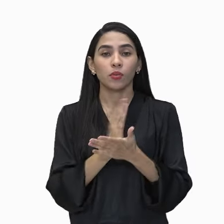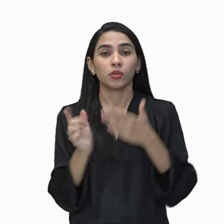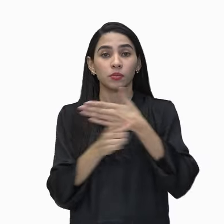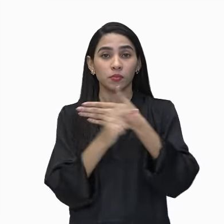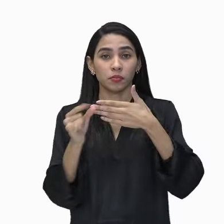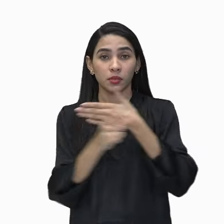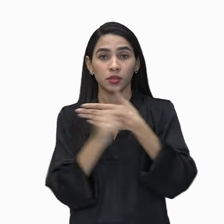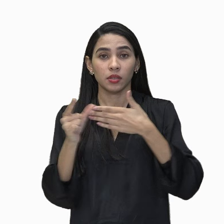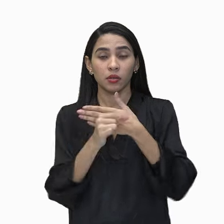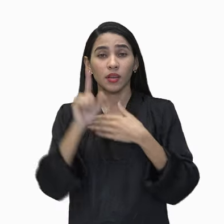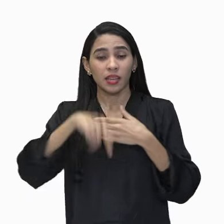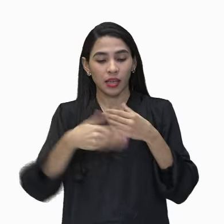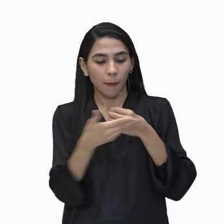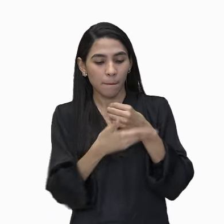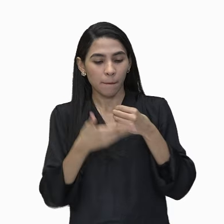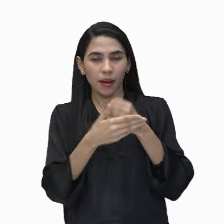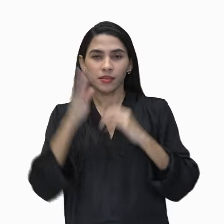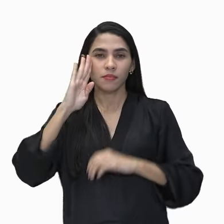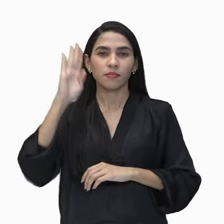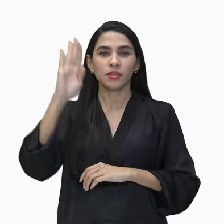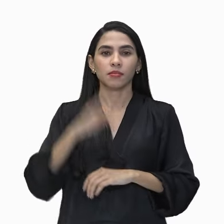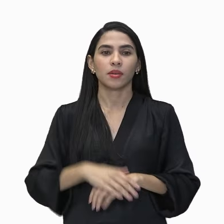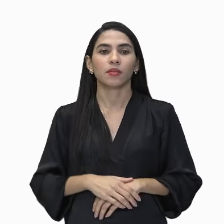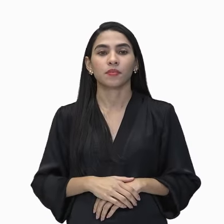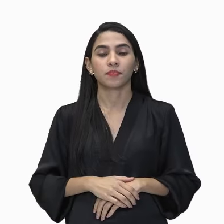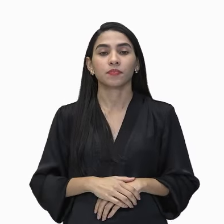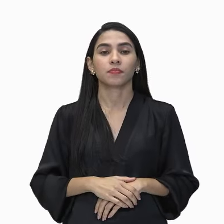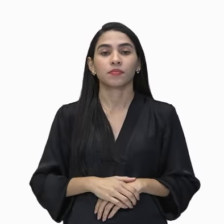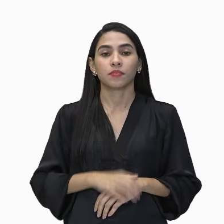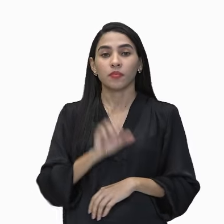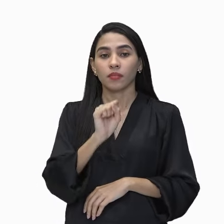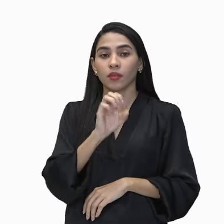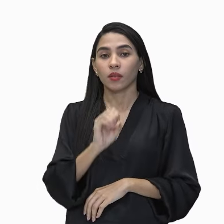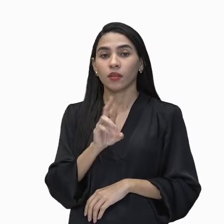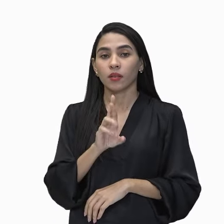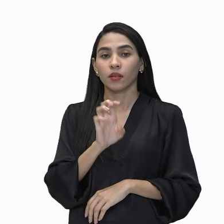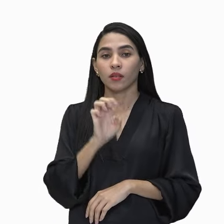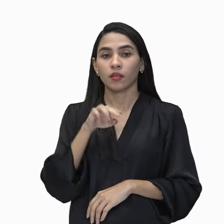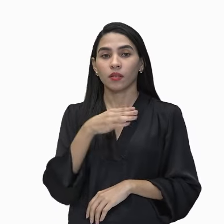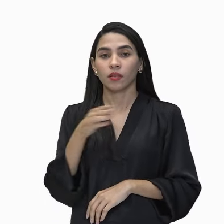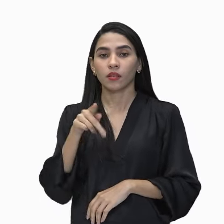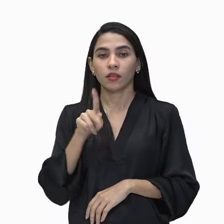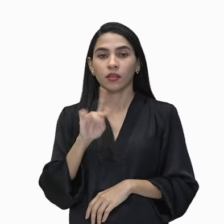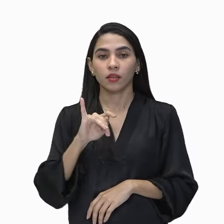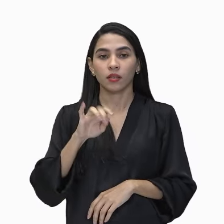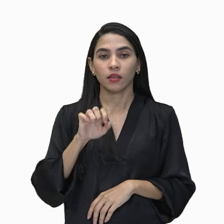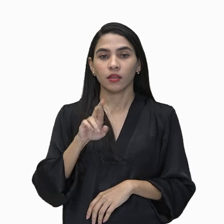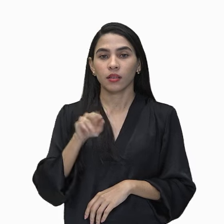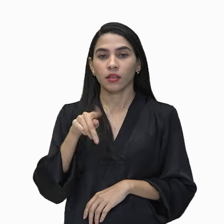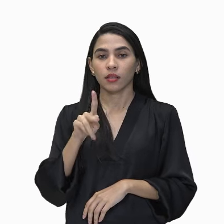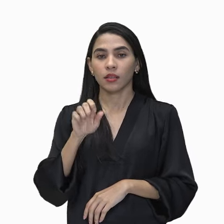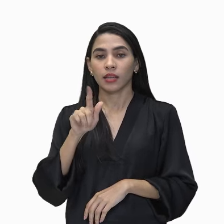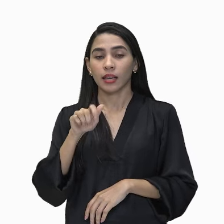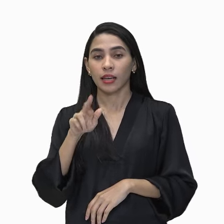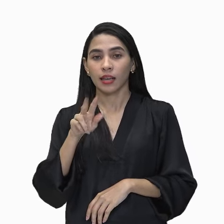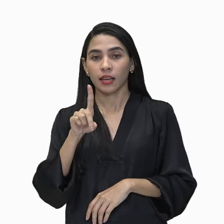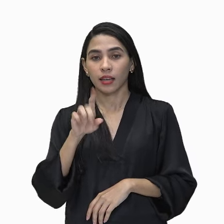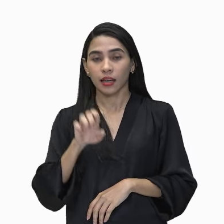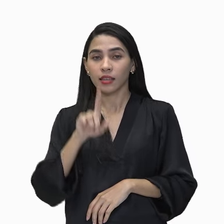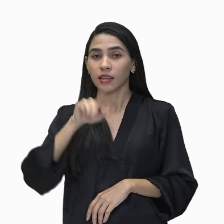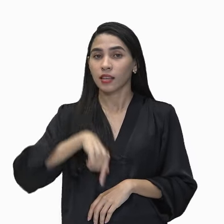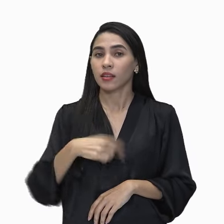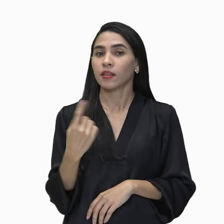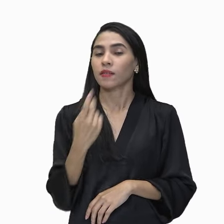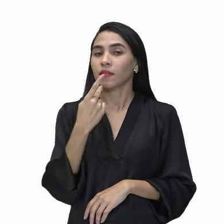são base dessa filosofia. O dinamarquês Søren Kierkegaard, que falava que o indivíduo é o